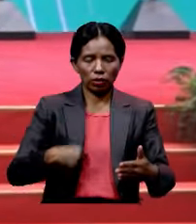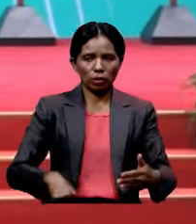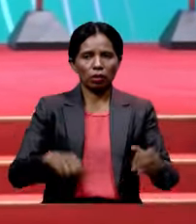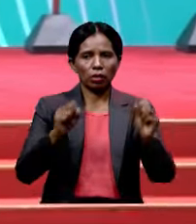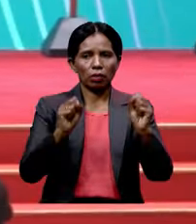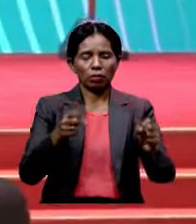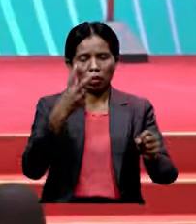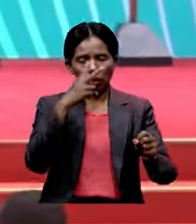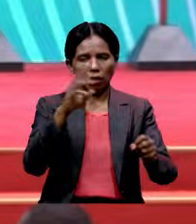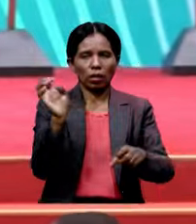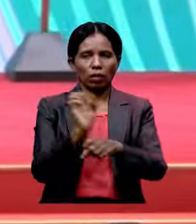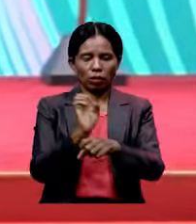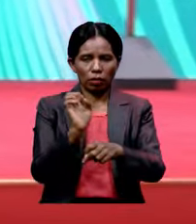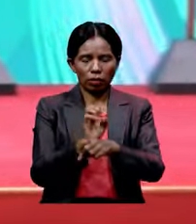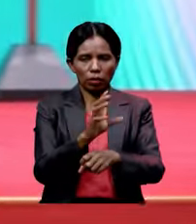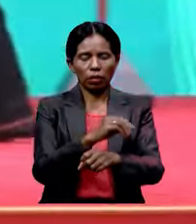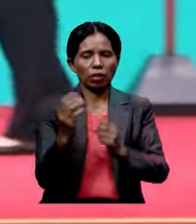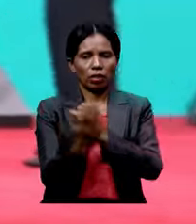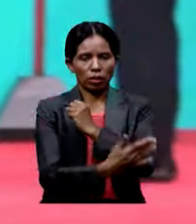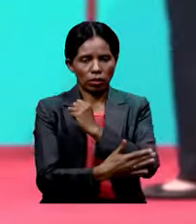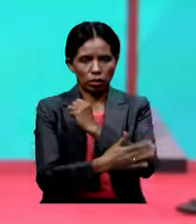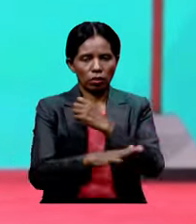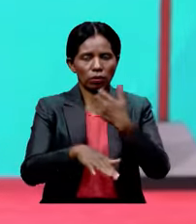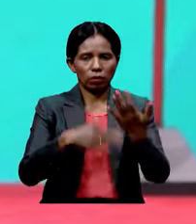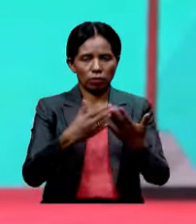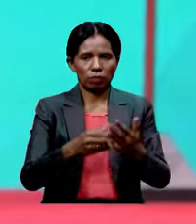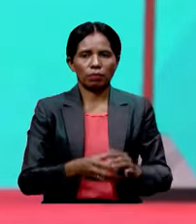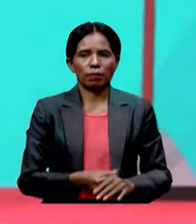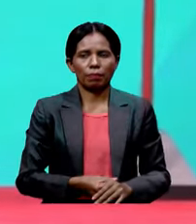Bele Melhoria Economia e a Cada Nação.